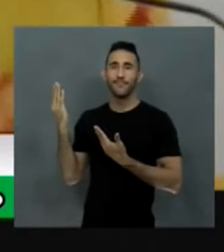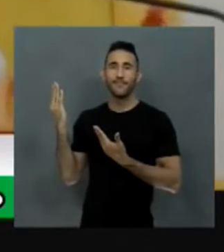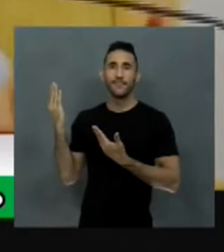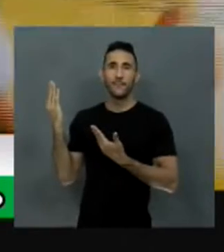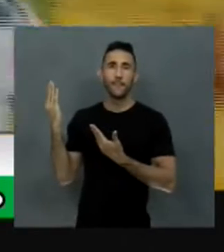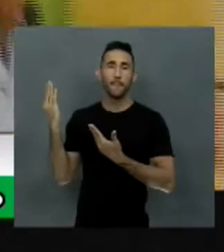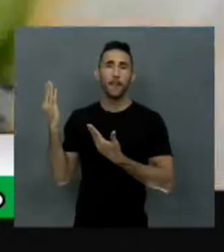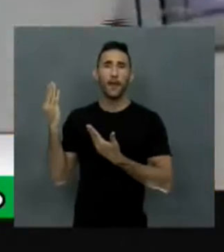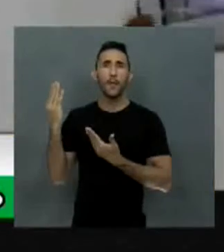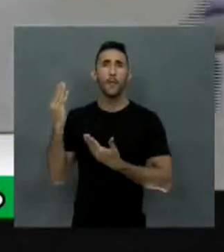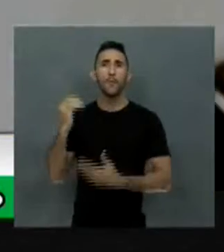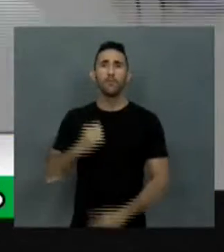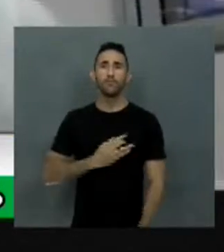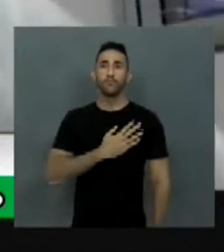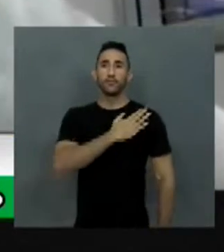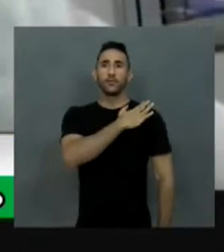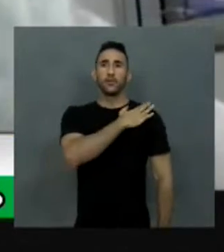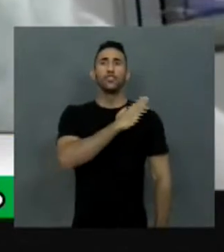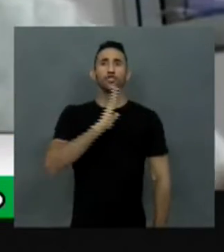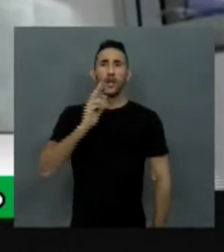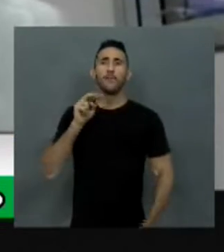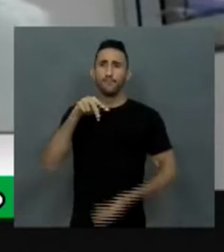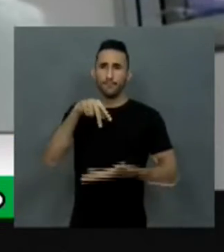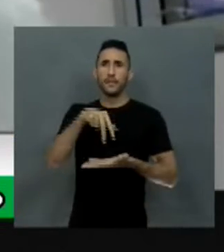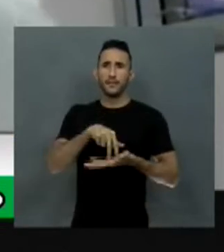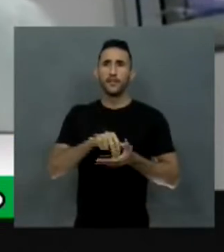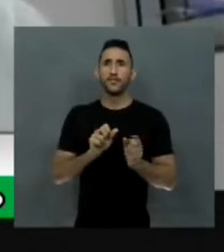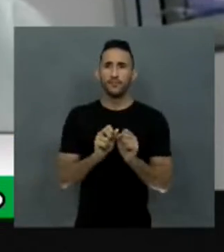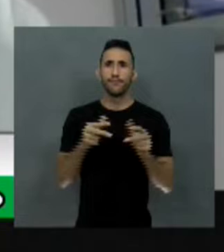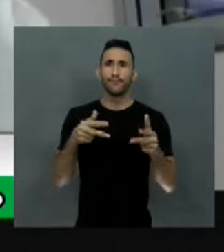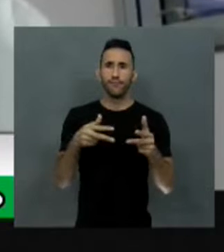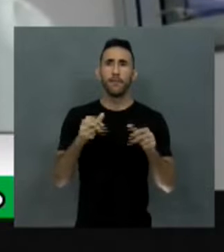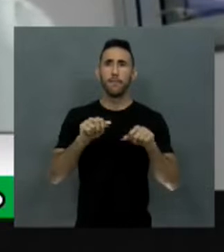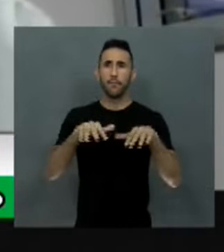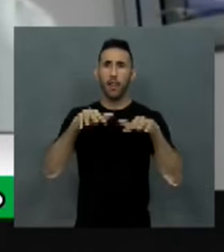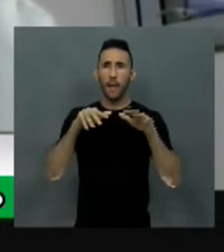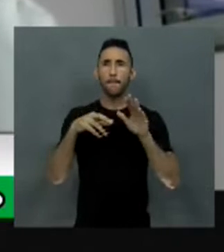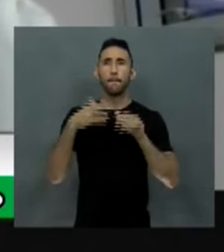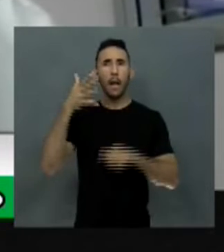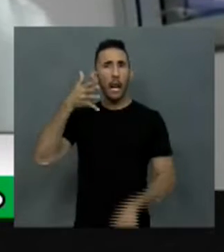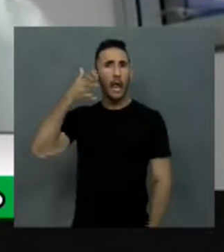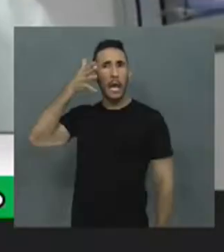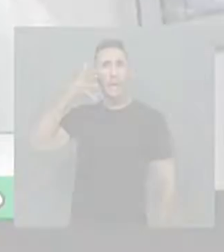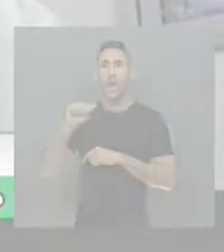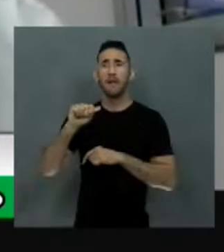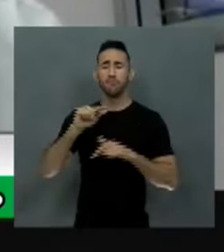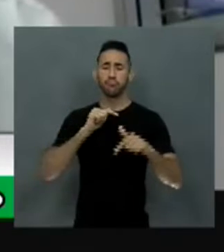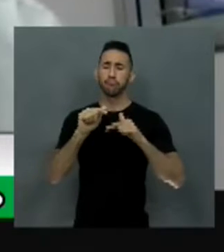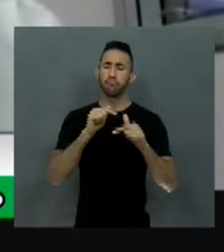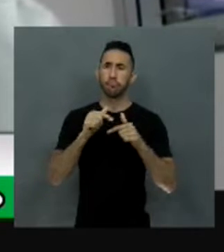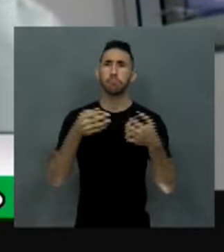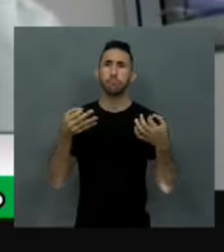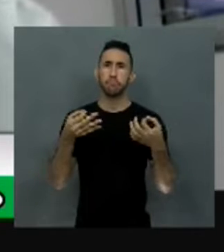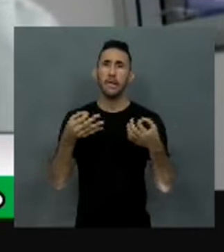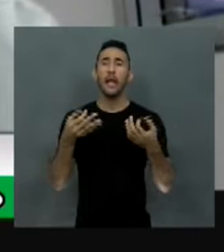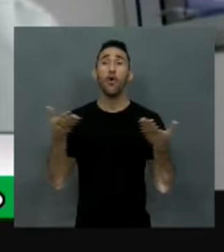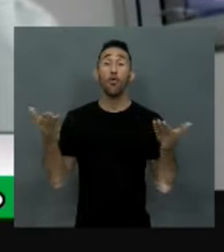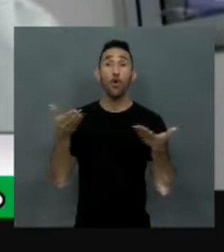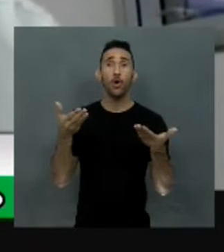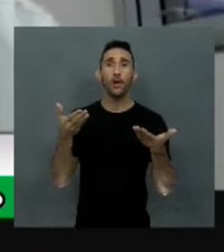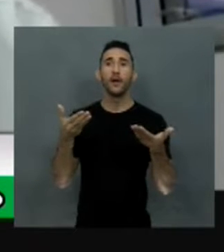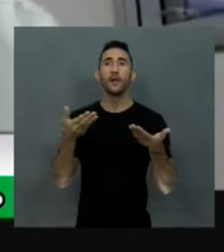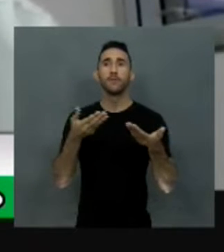A coronel Eunice já esteve aqui na Câmara Municipal apresentando palestra com a dona major e agora assumiu o